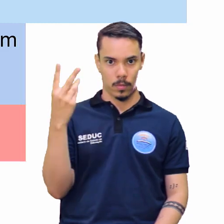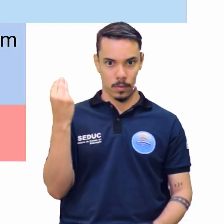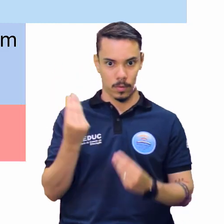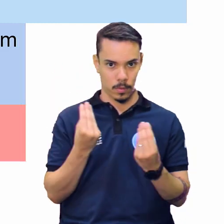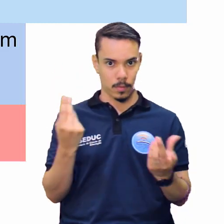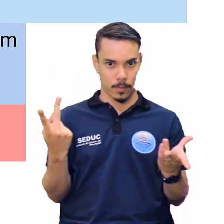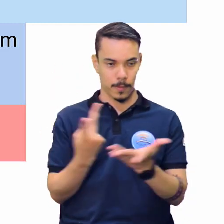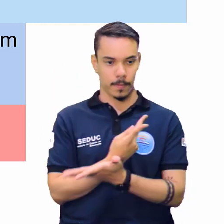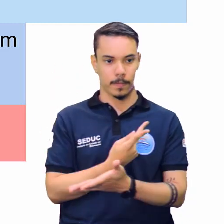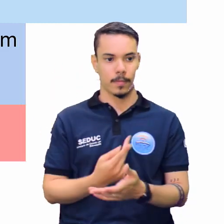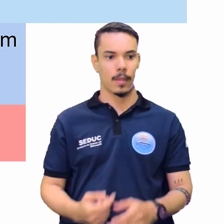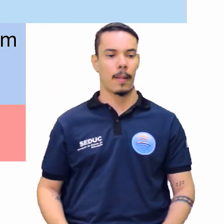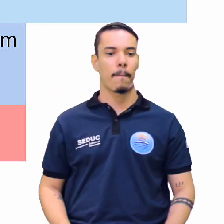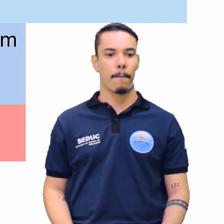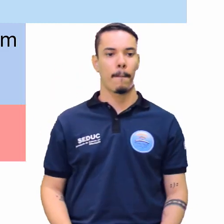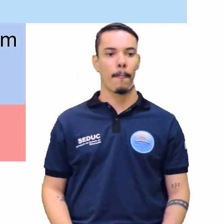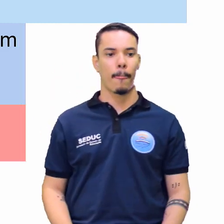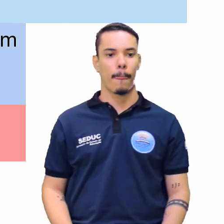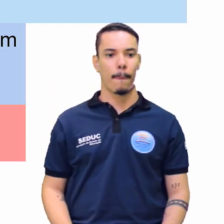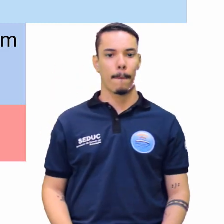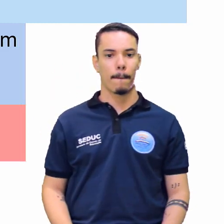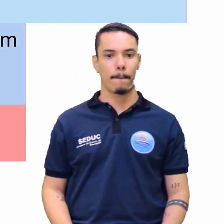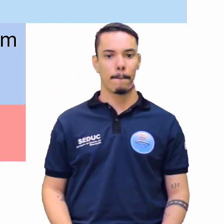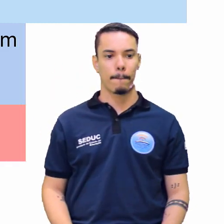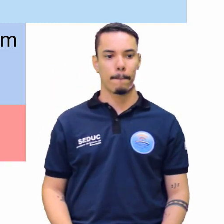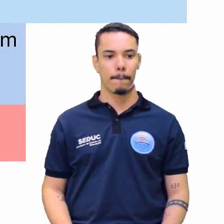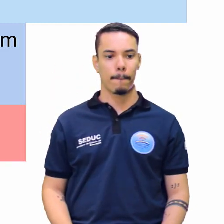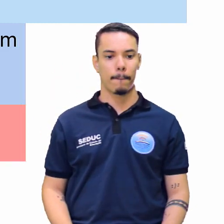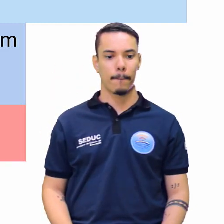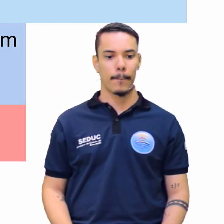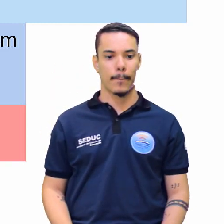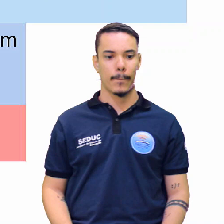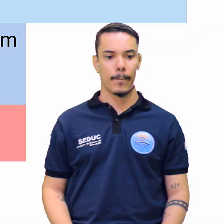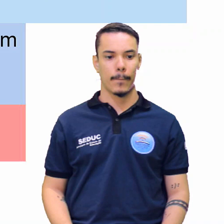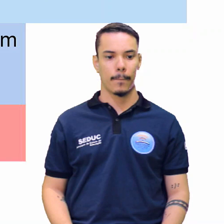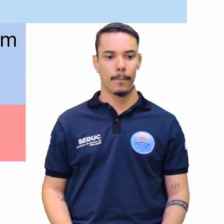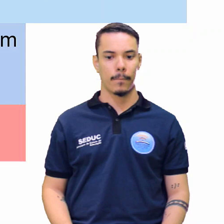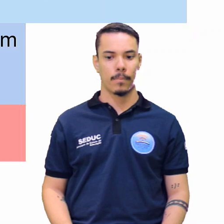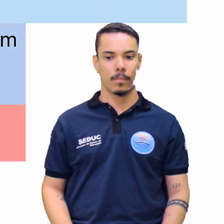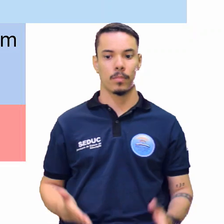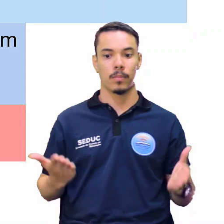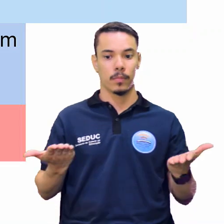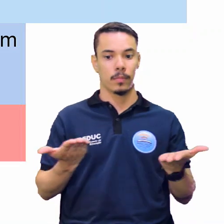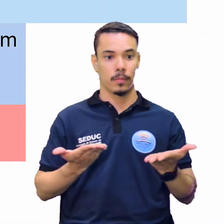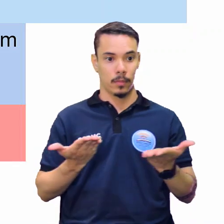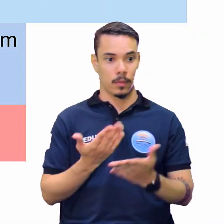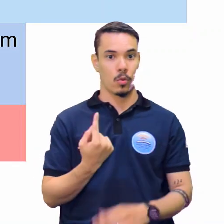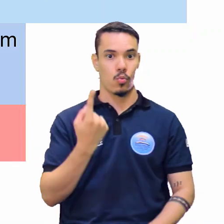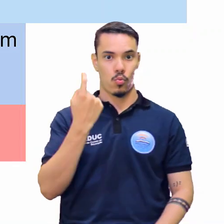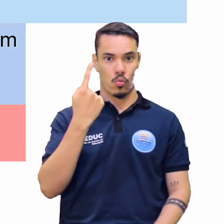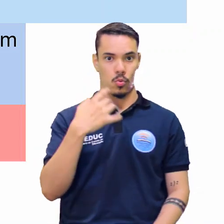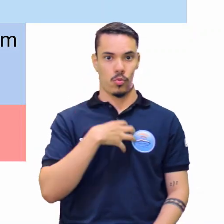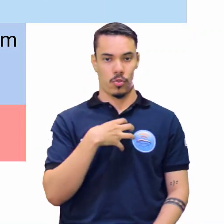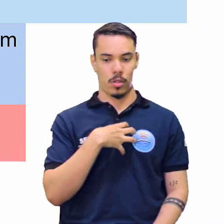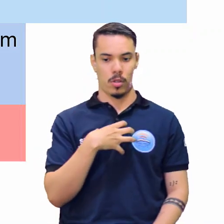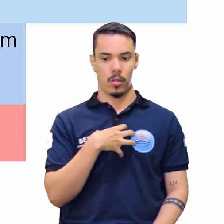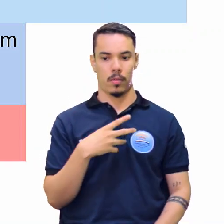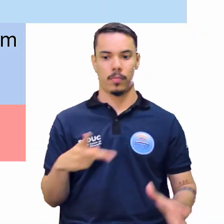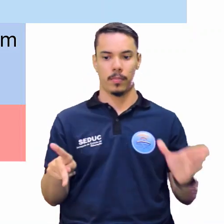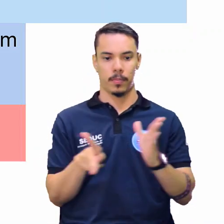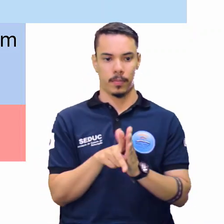Tá certo agora o sabiá melhor uniforme a única forma né